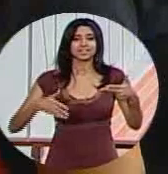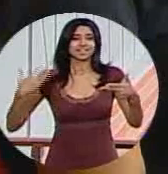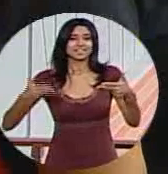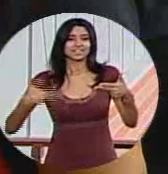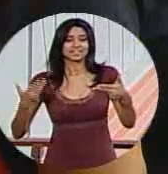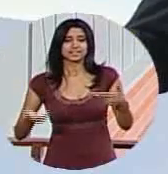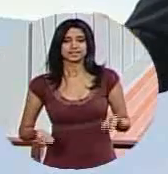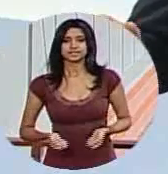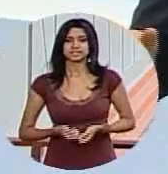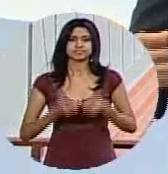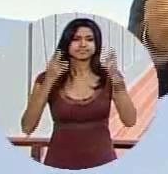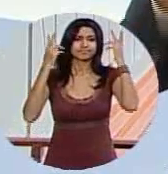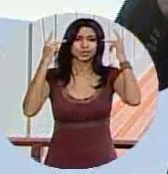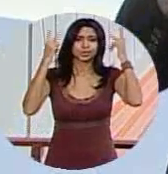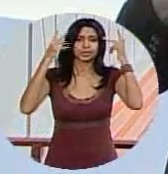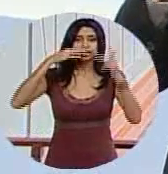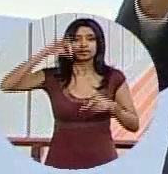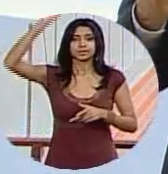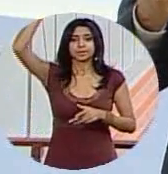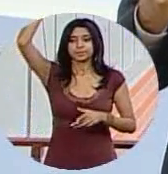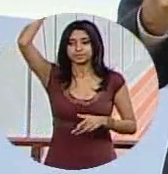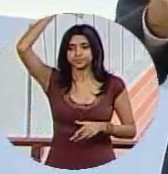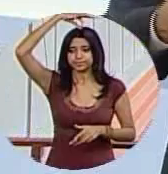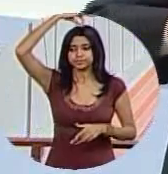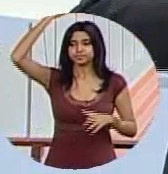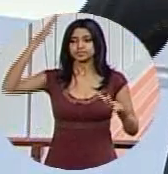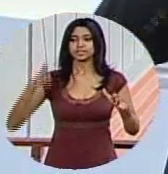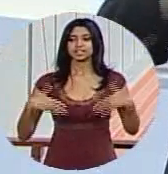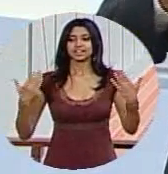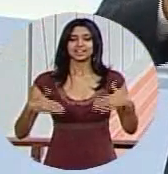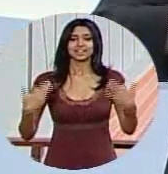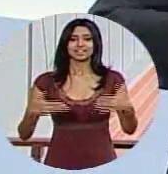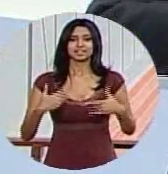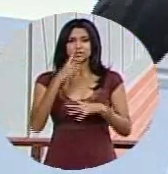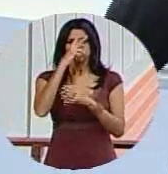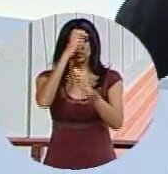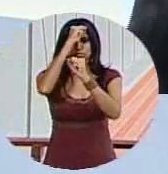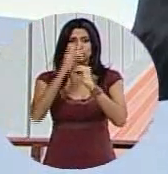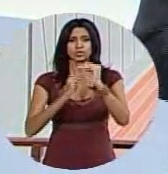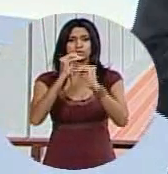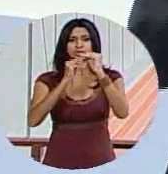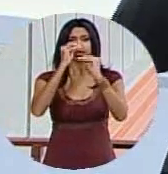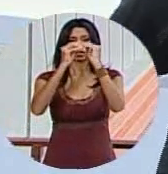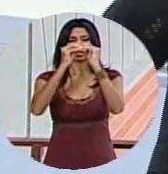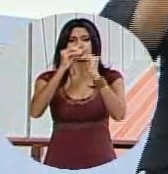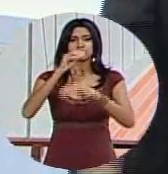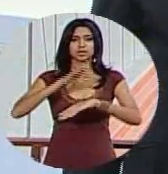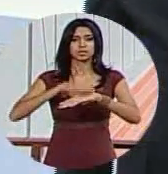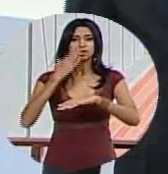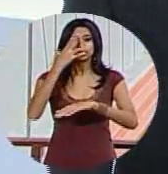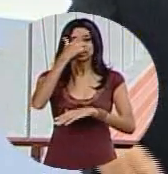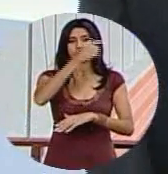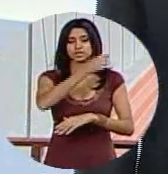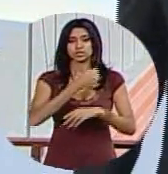alegria natural. O espírito, quando se alegra, ele se fortalece, se aformoseia, e é isso que eu quero